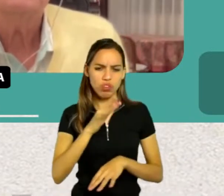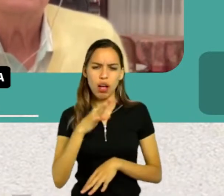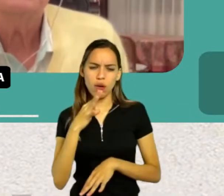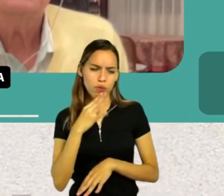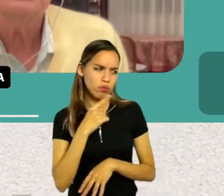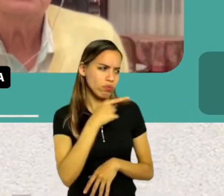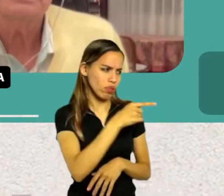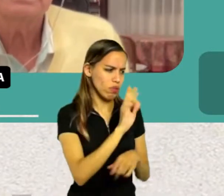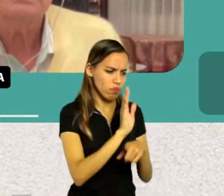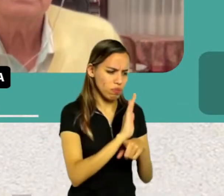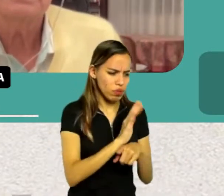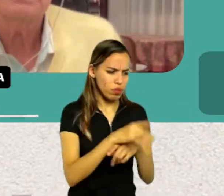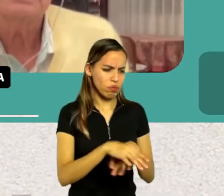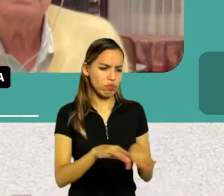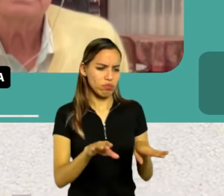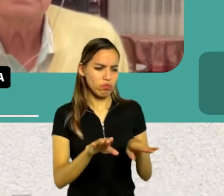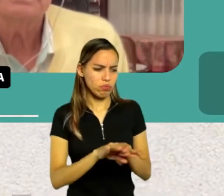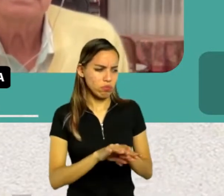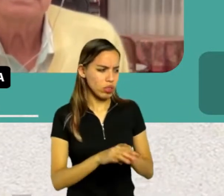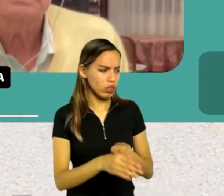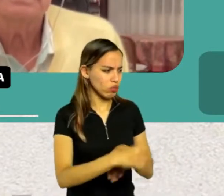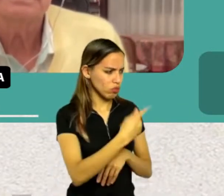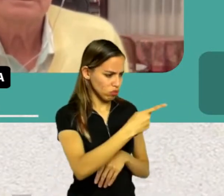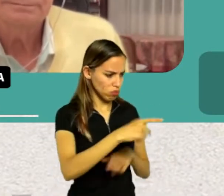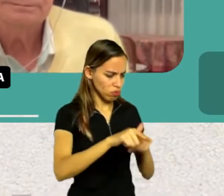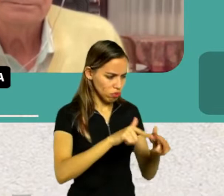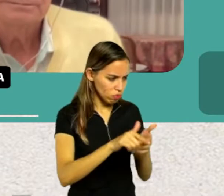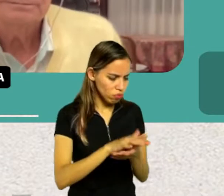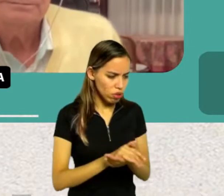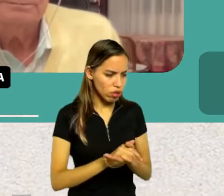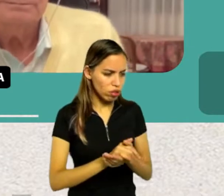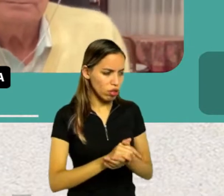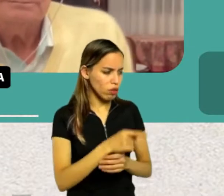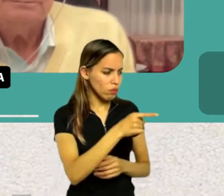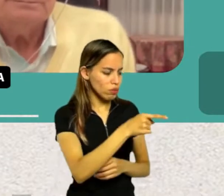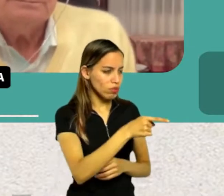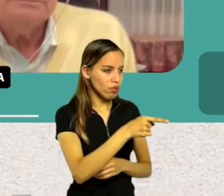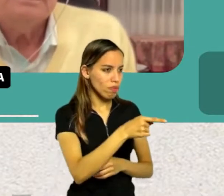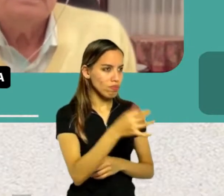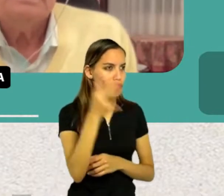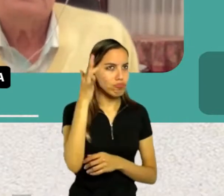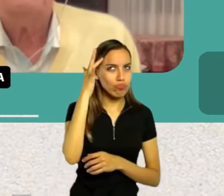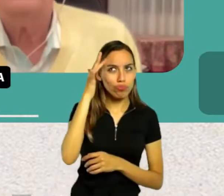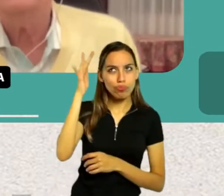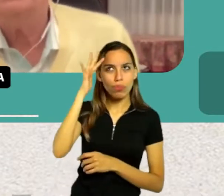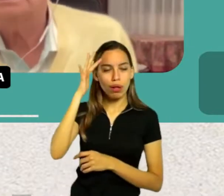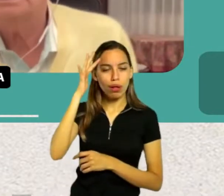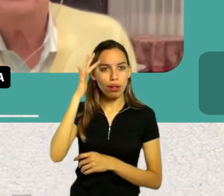feito, qual a reflexão que você faz sobre esse momento da vida brasileira?